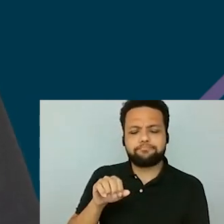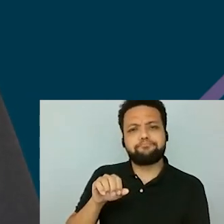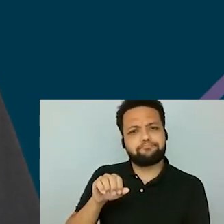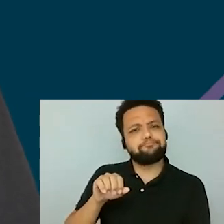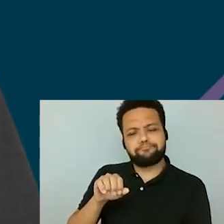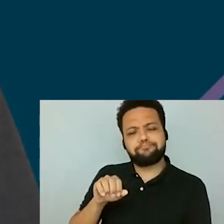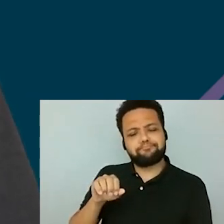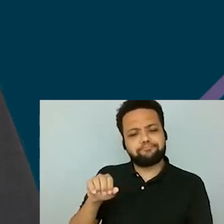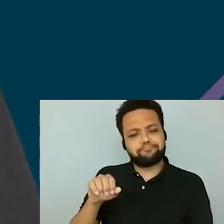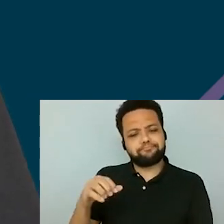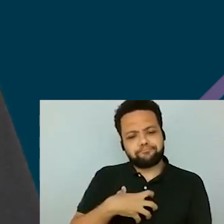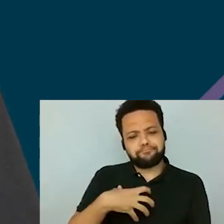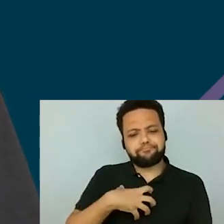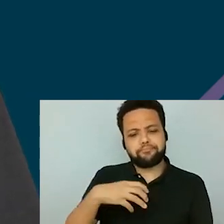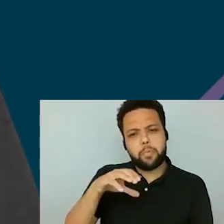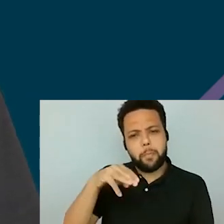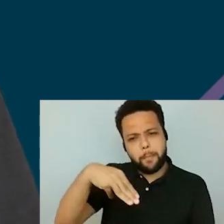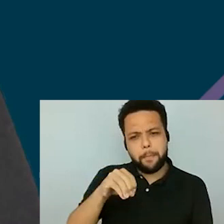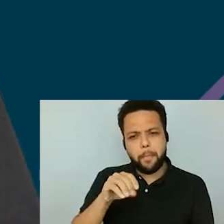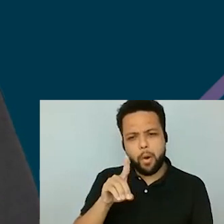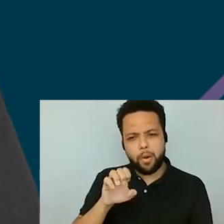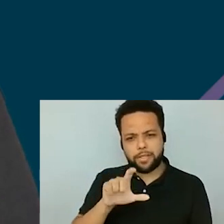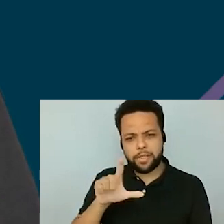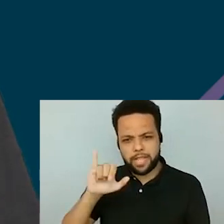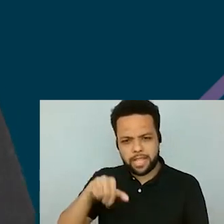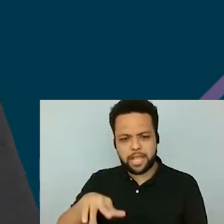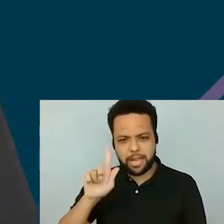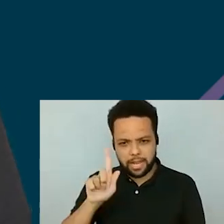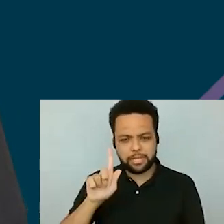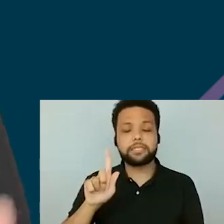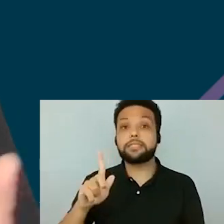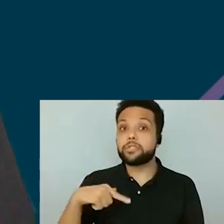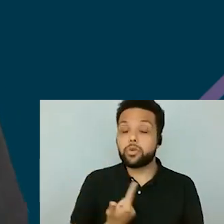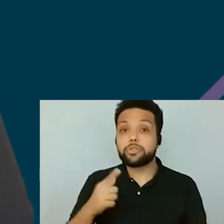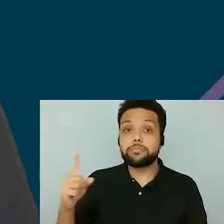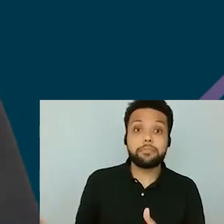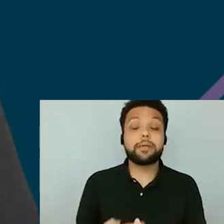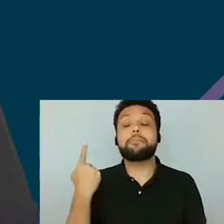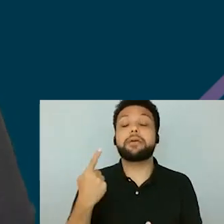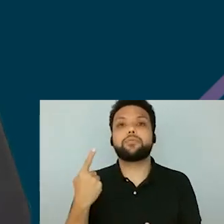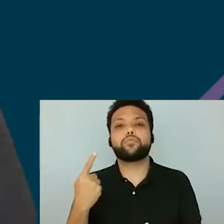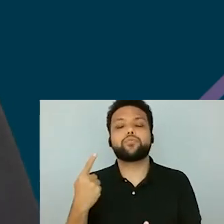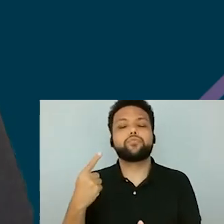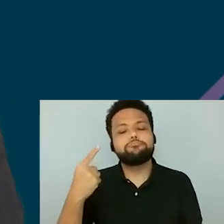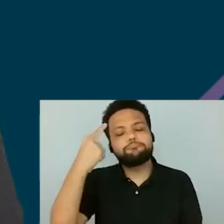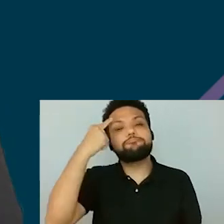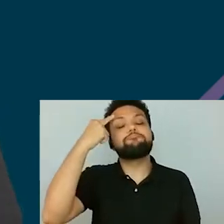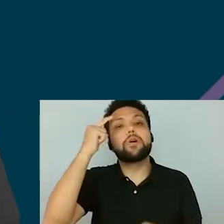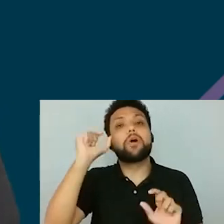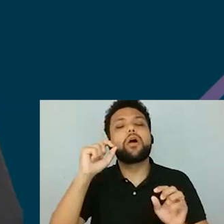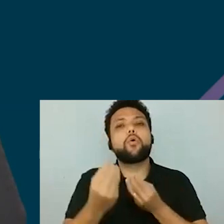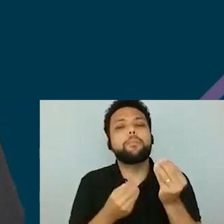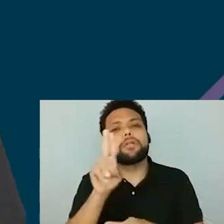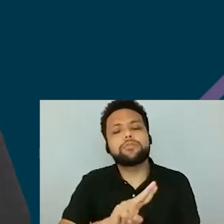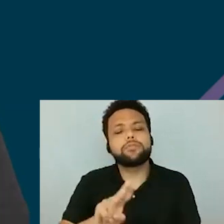alguma ideia do que a gente vai desenvolver, a nossa primeira iniciativa é a gente começar a fazer uma dinâmica de threat